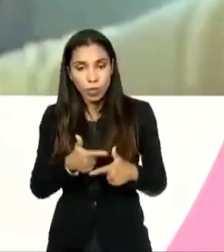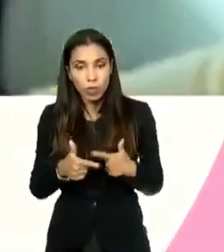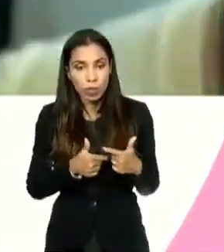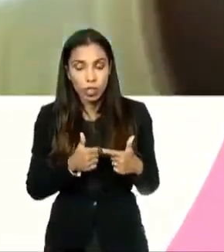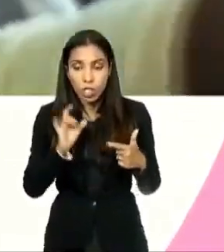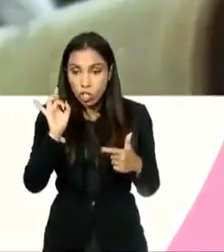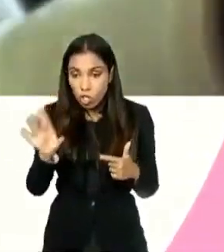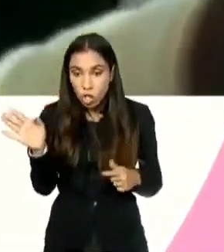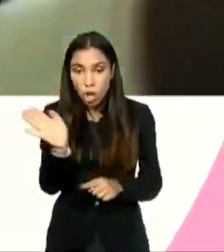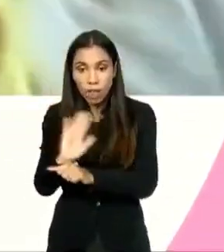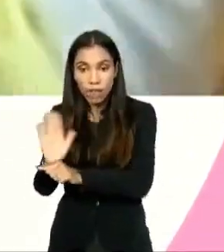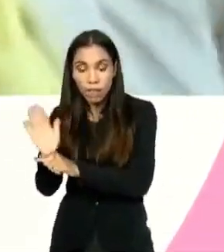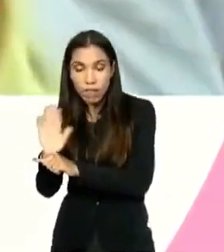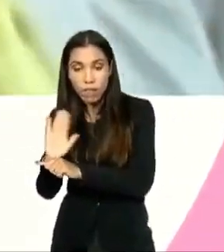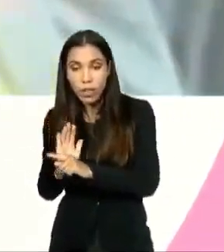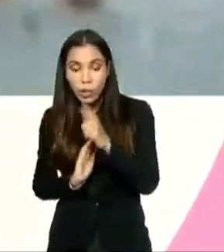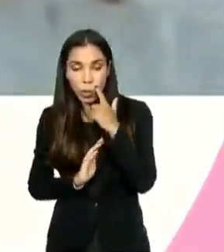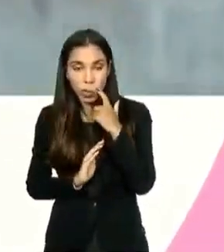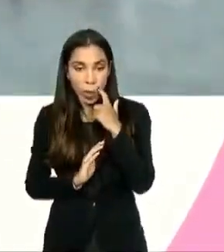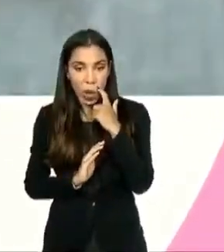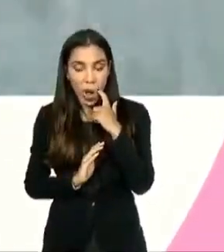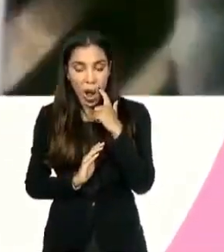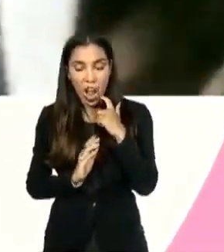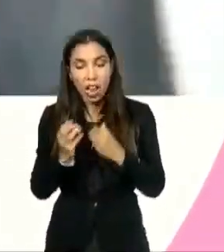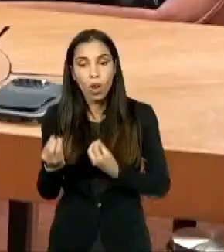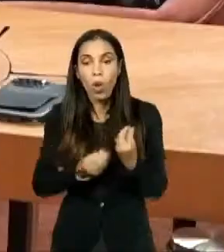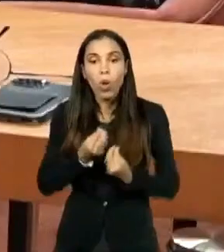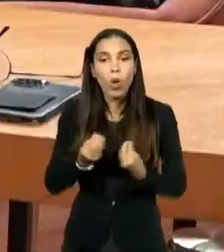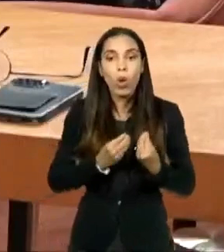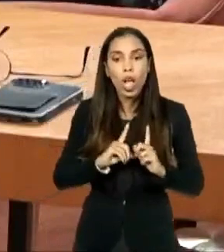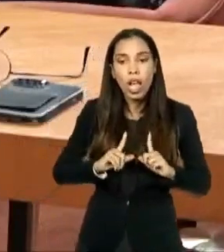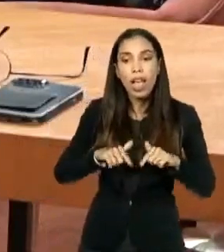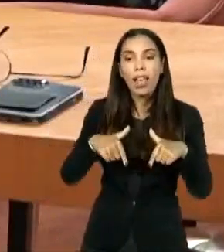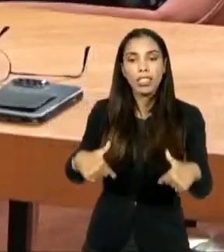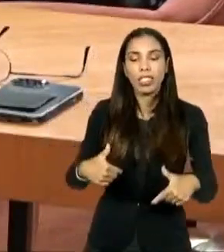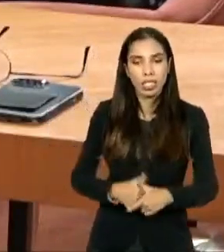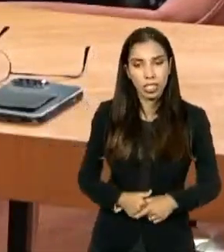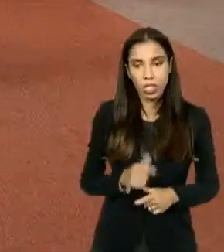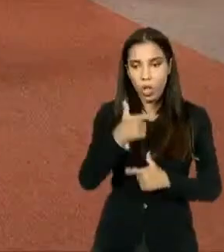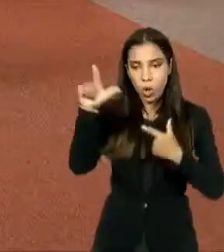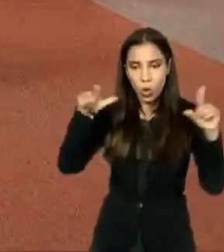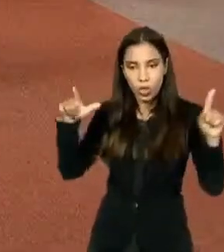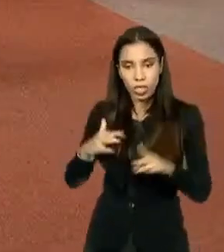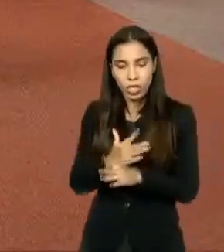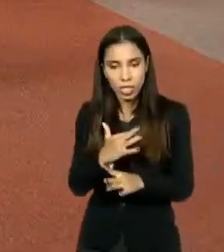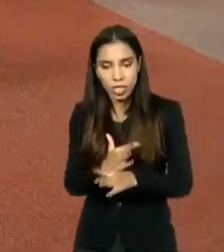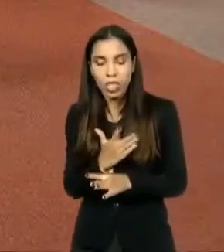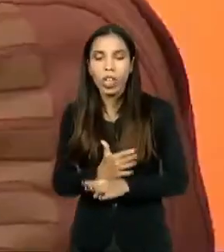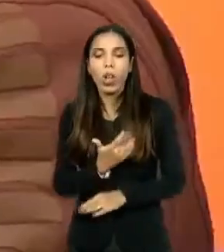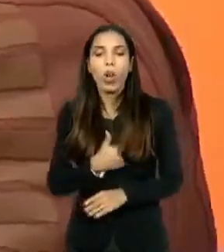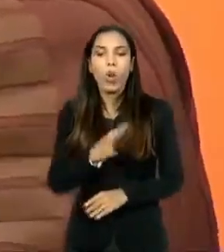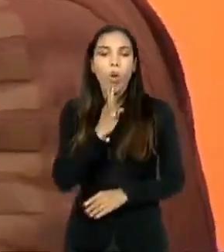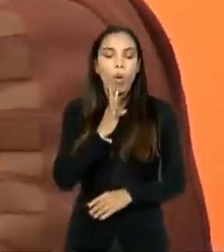filme, você perde a agenda do filme. Como é que tem sido a reação das pessoas nessas outras cidades aí, conhecer a história